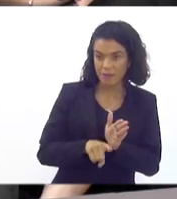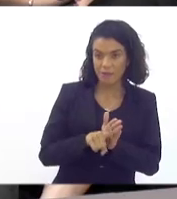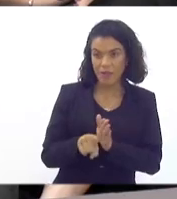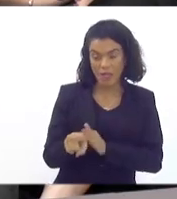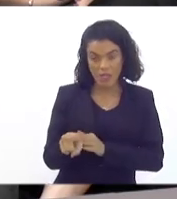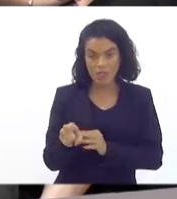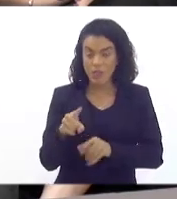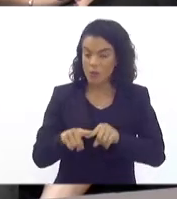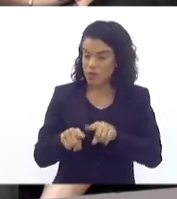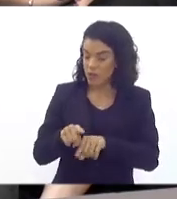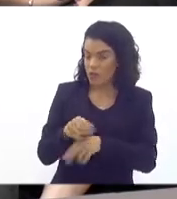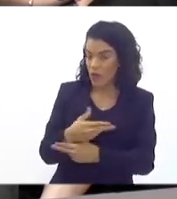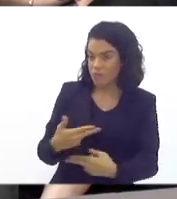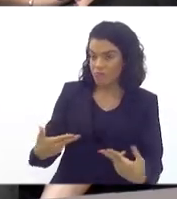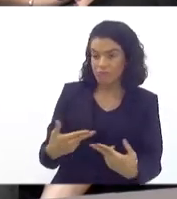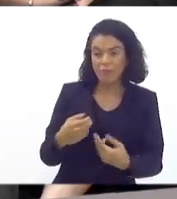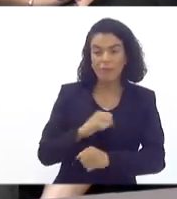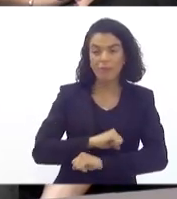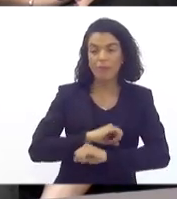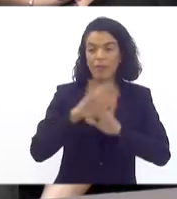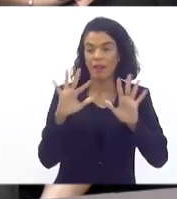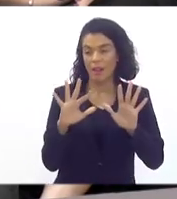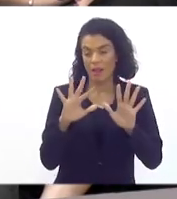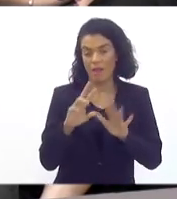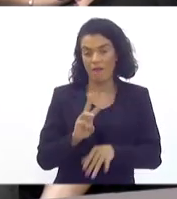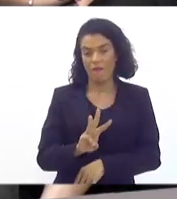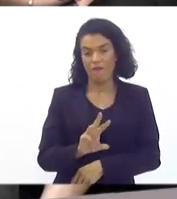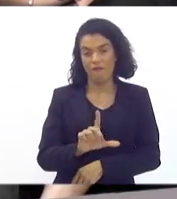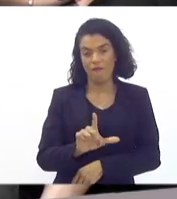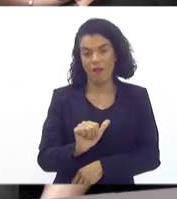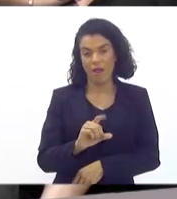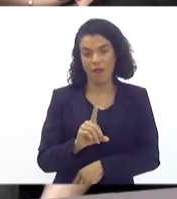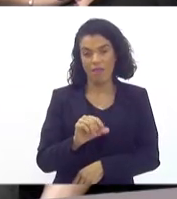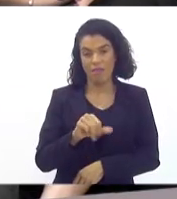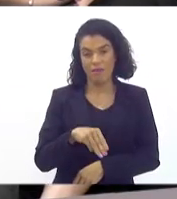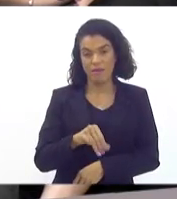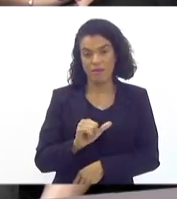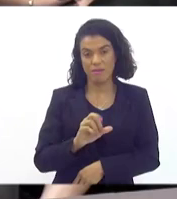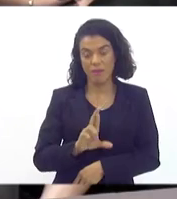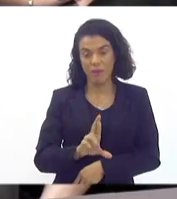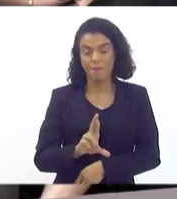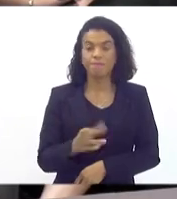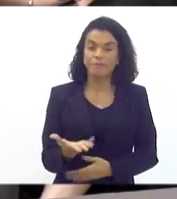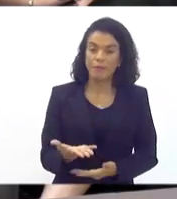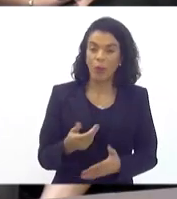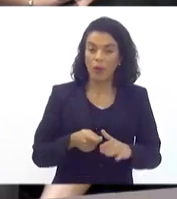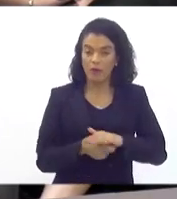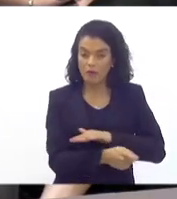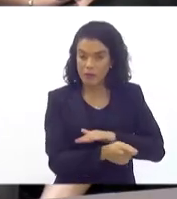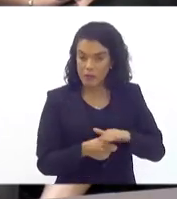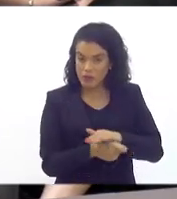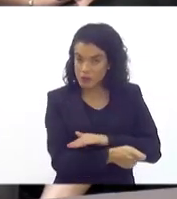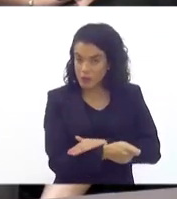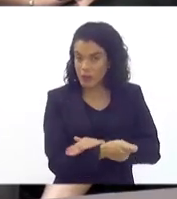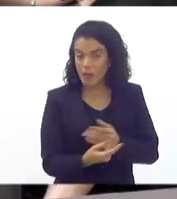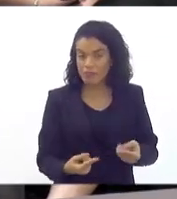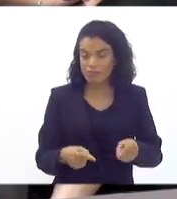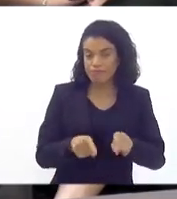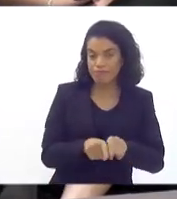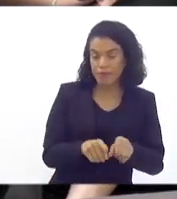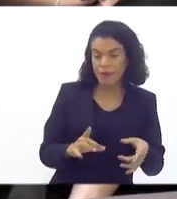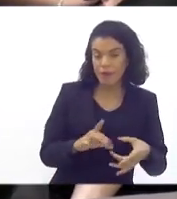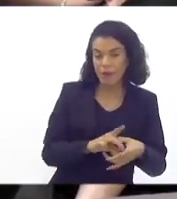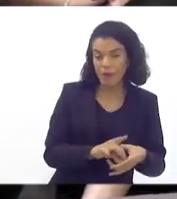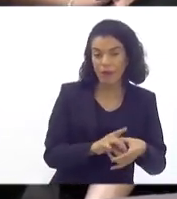objeto foi até muito bem esclarecido pelo Conselheiro Vladimir Na audiência anterior né então os investimentos estão atrelados a essa revisão